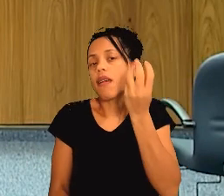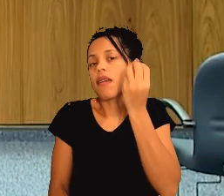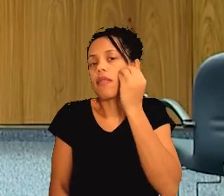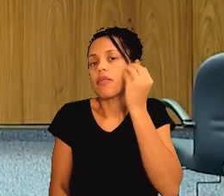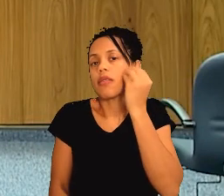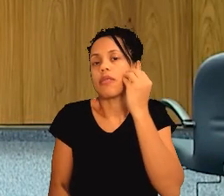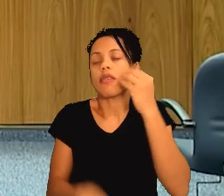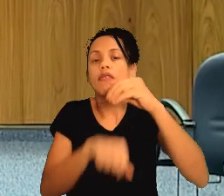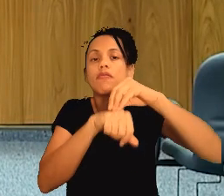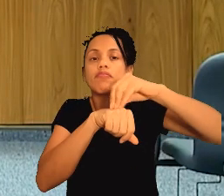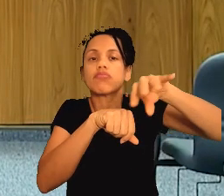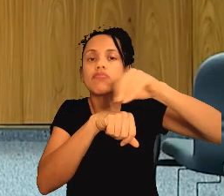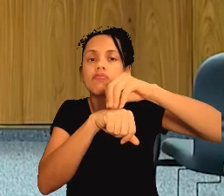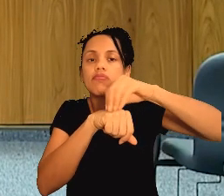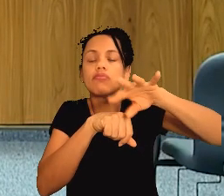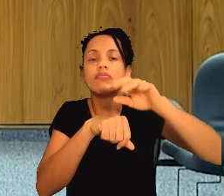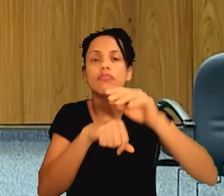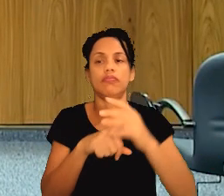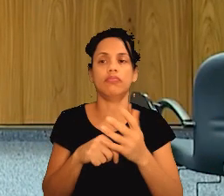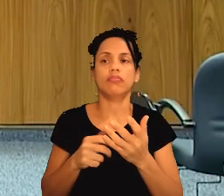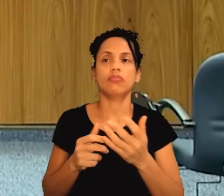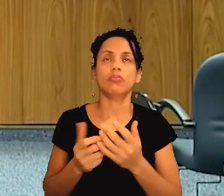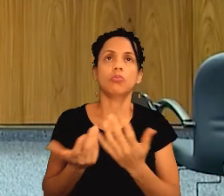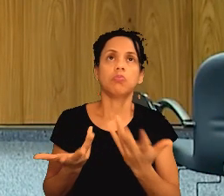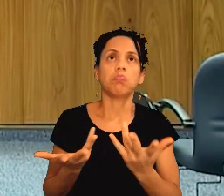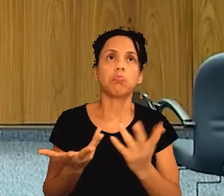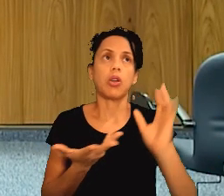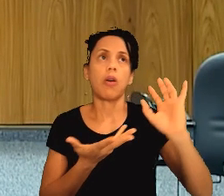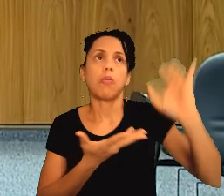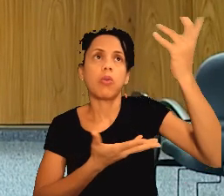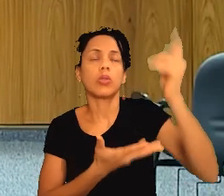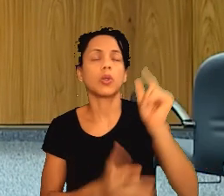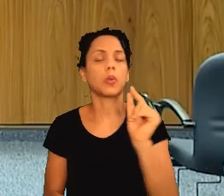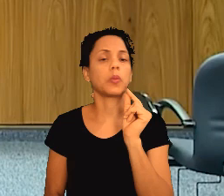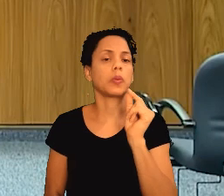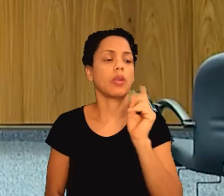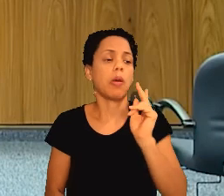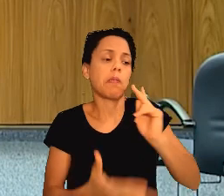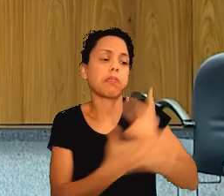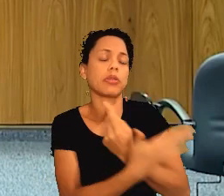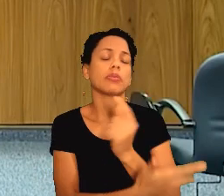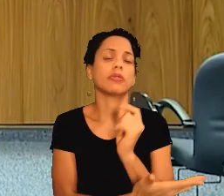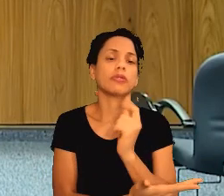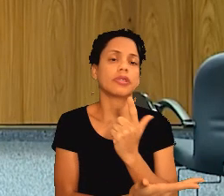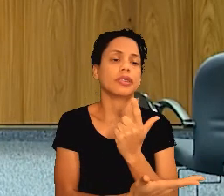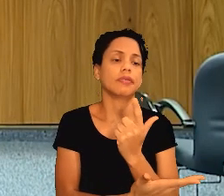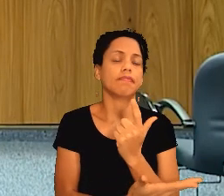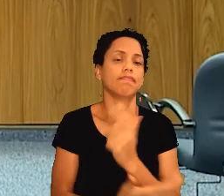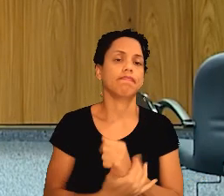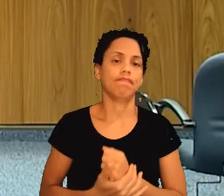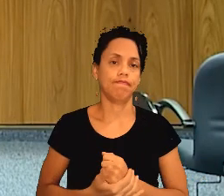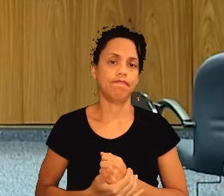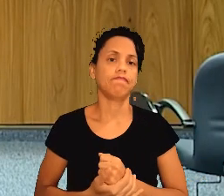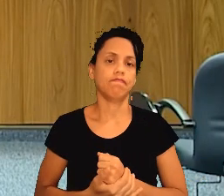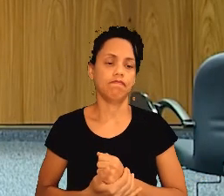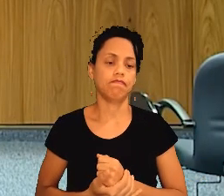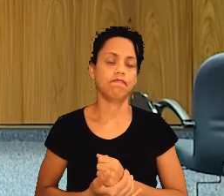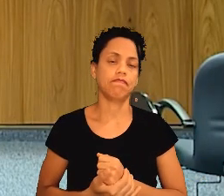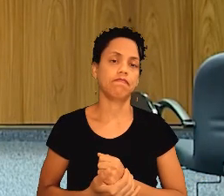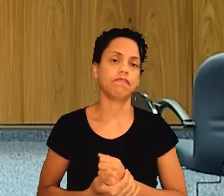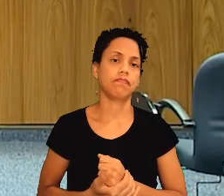tentar informar o que está acontecendo e o que está implicado